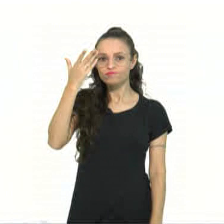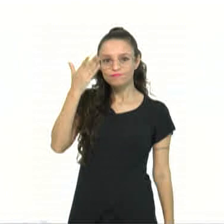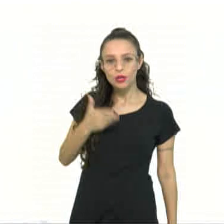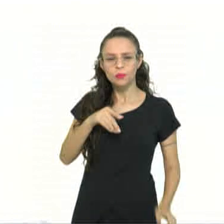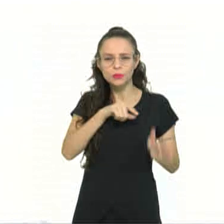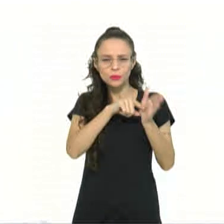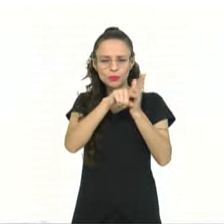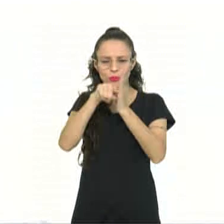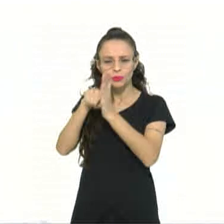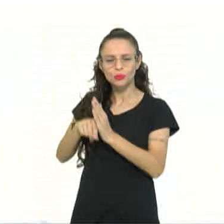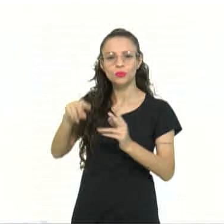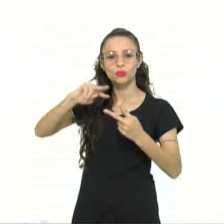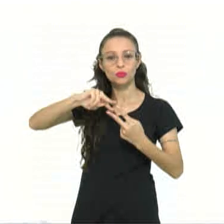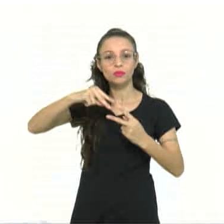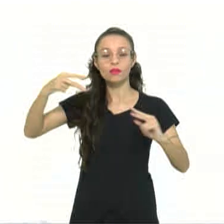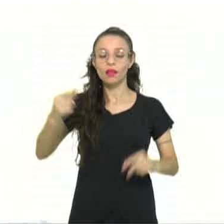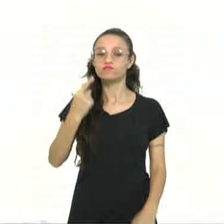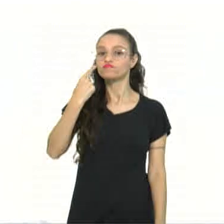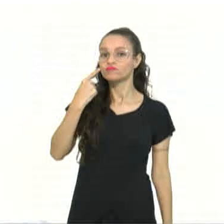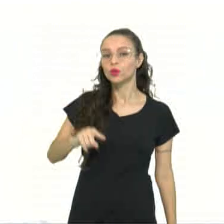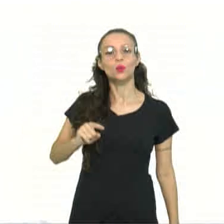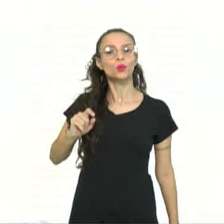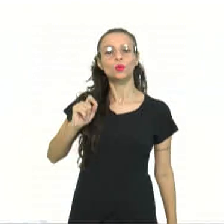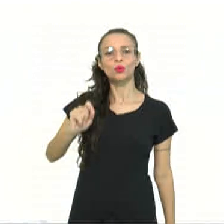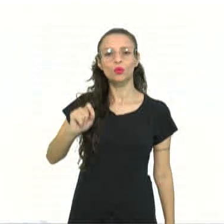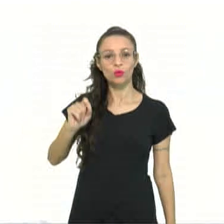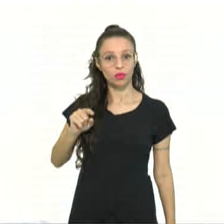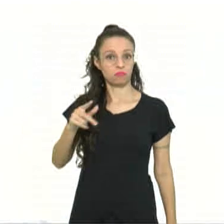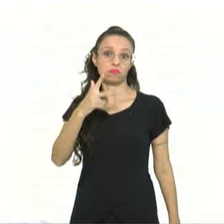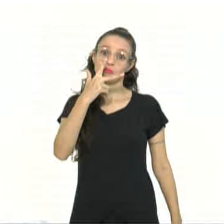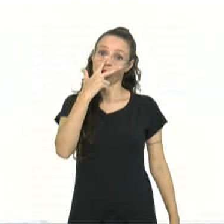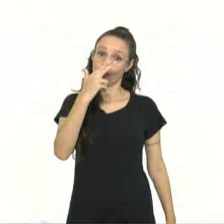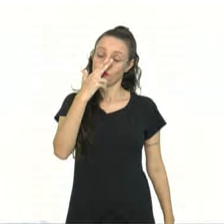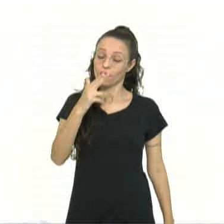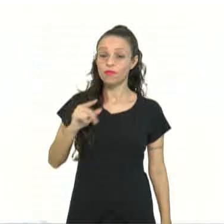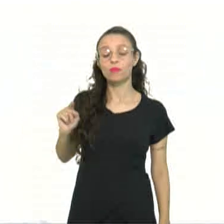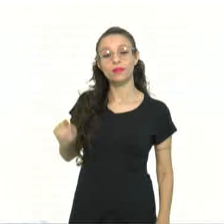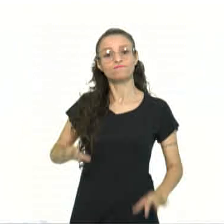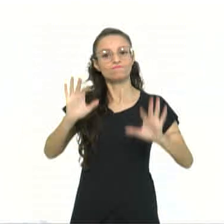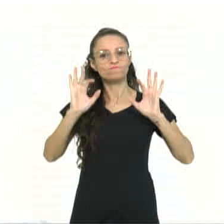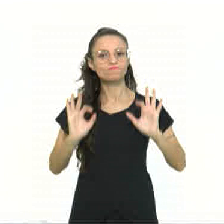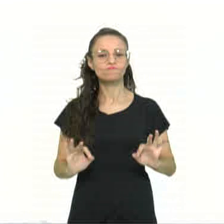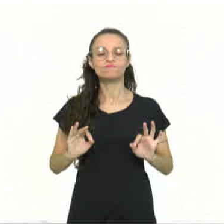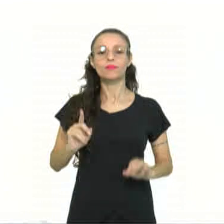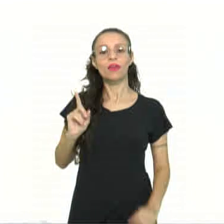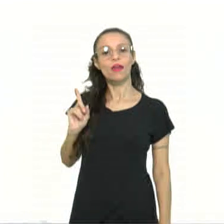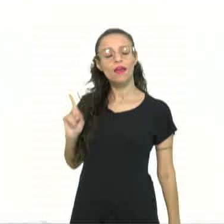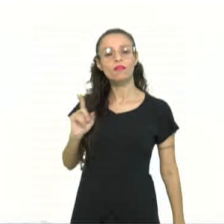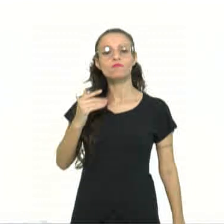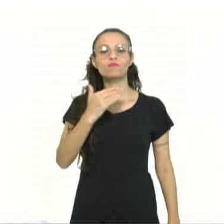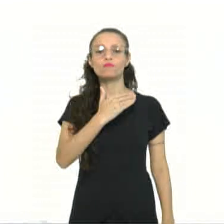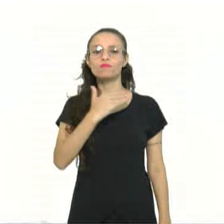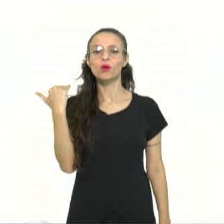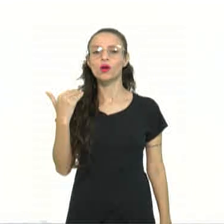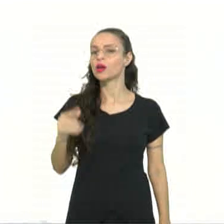né, de DNA, eles descobriram que provavelmente, né, com uma grande certeza, ele tenha